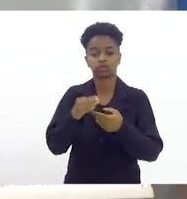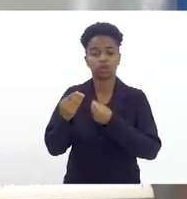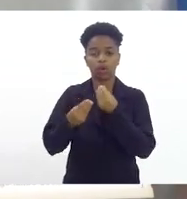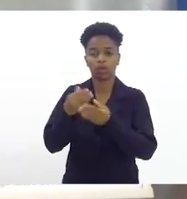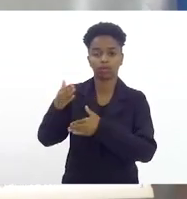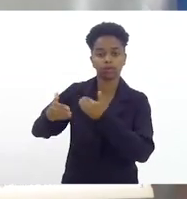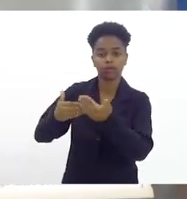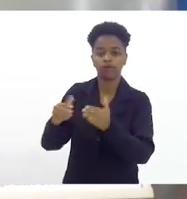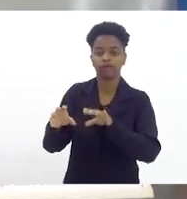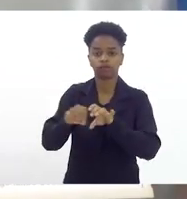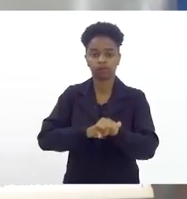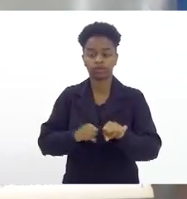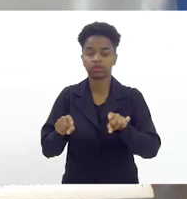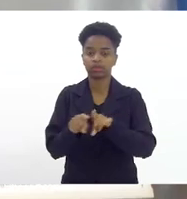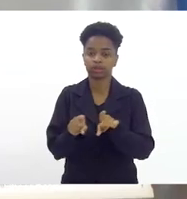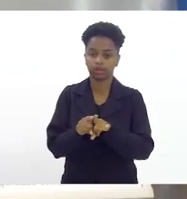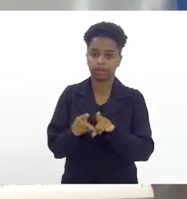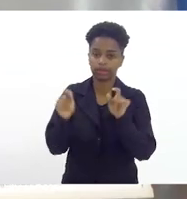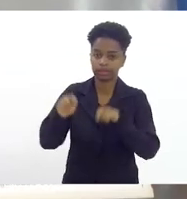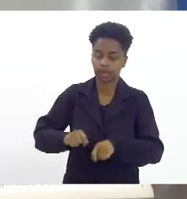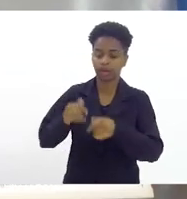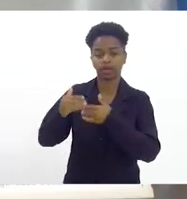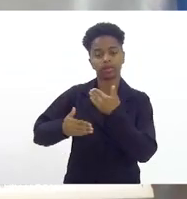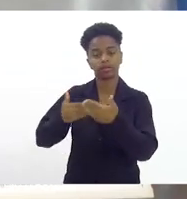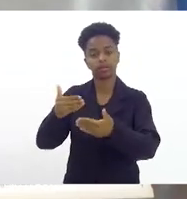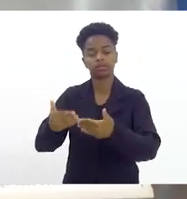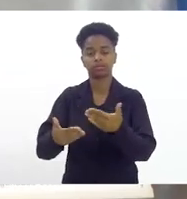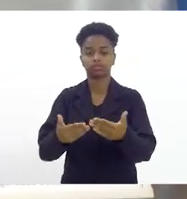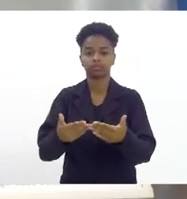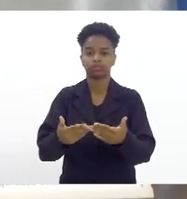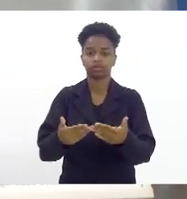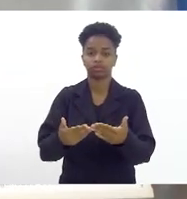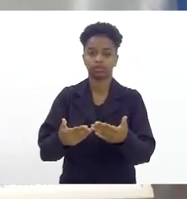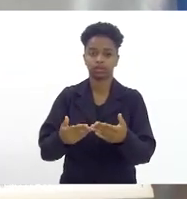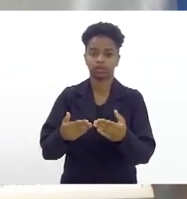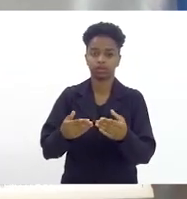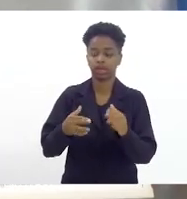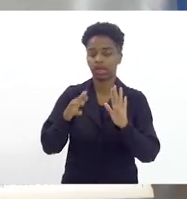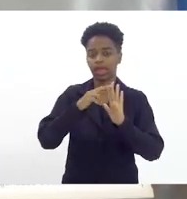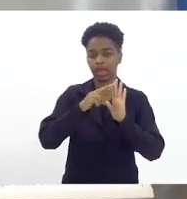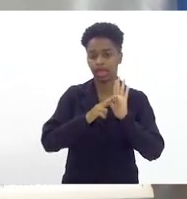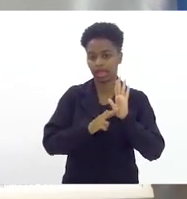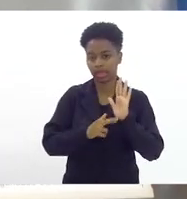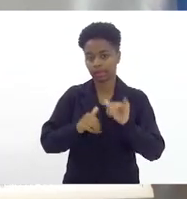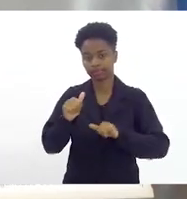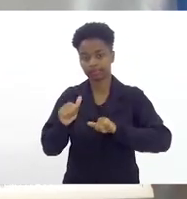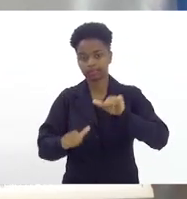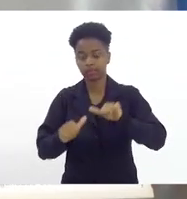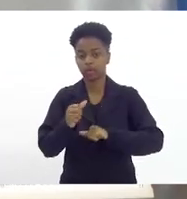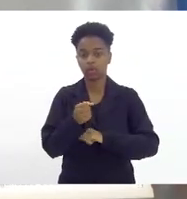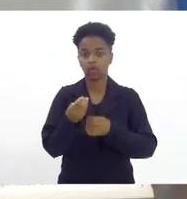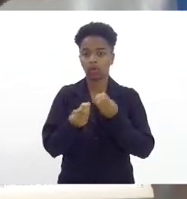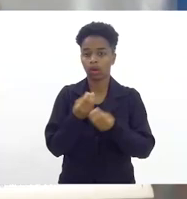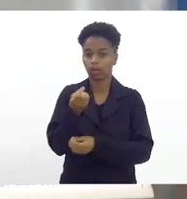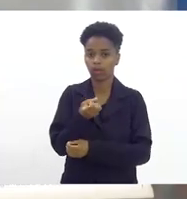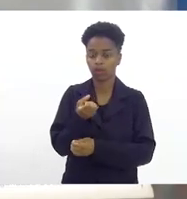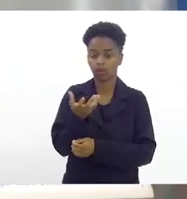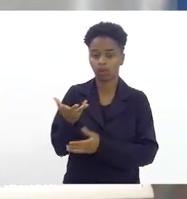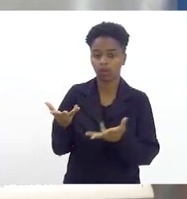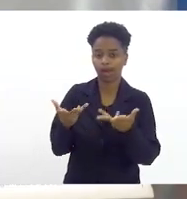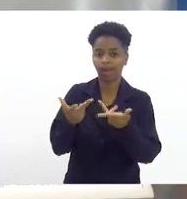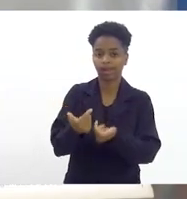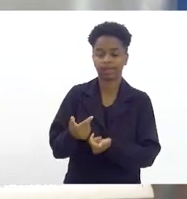formação mas também que possa avançar na nos Protocolos de aferição da qualidade constantemente